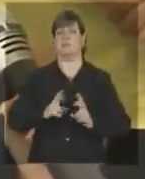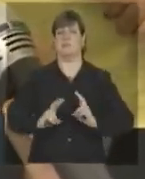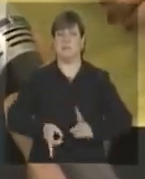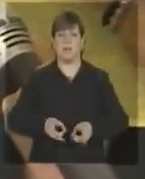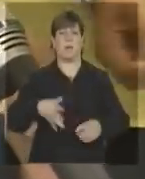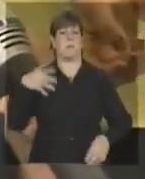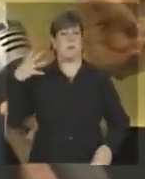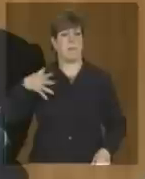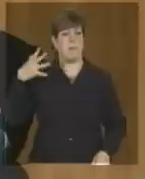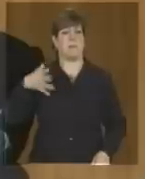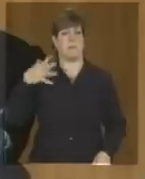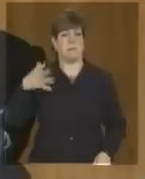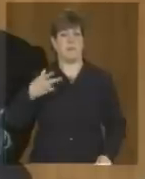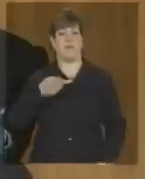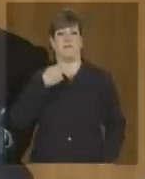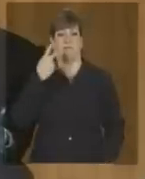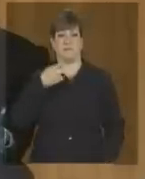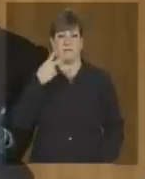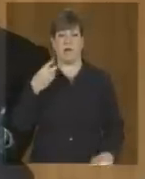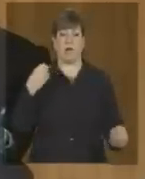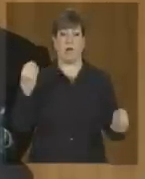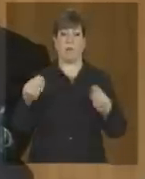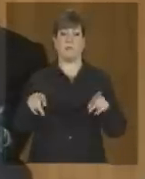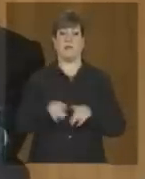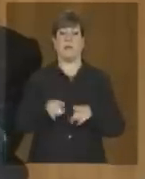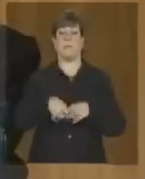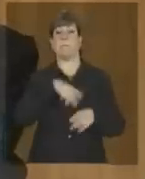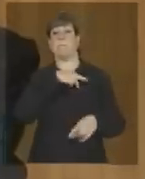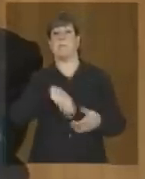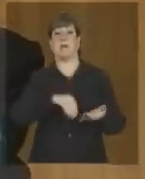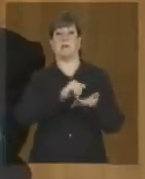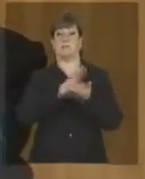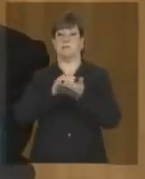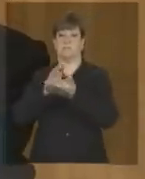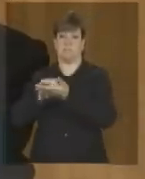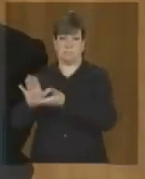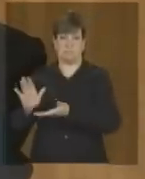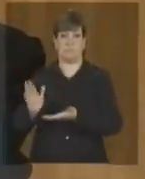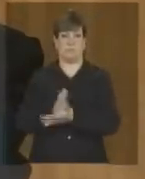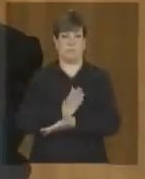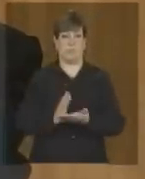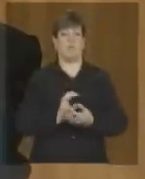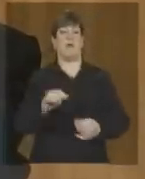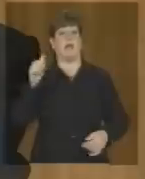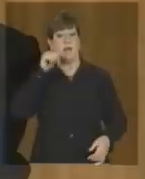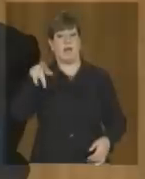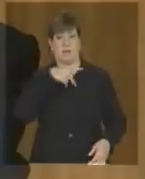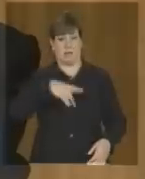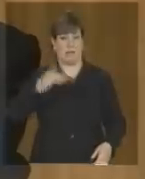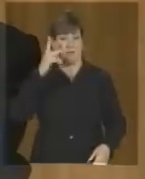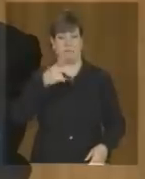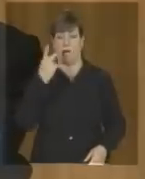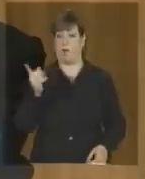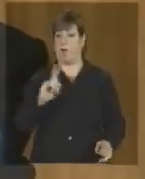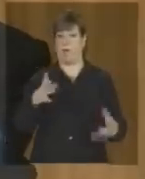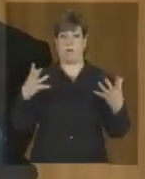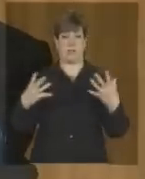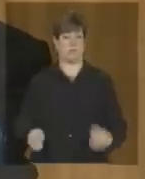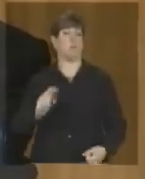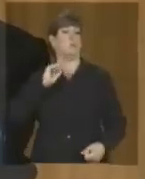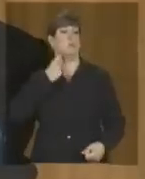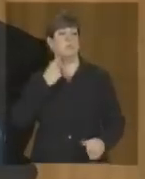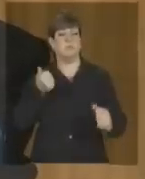discursos, até na atitude de demissão dos ministros, ela demonstrou e falou que o governo dela não tolerará